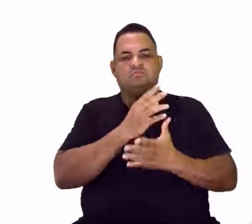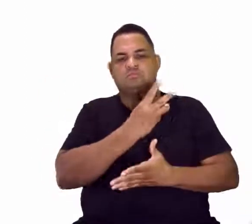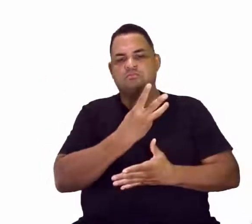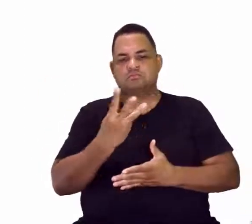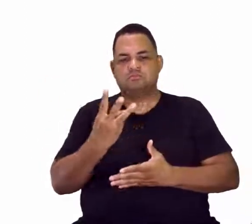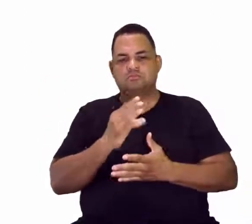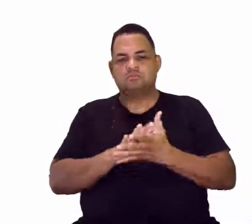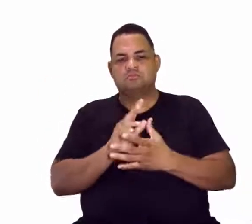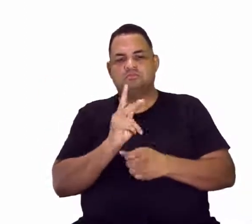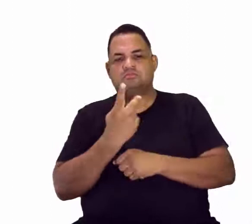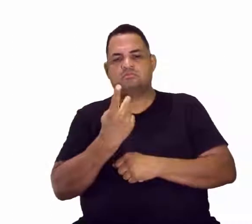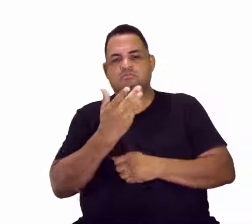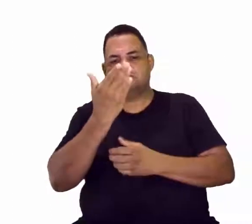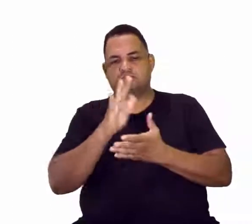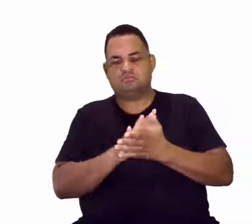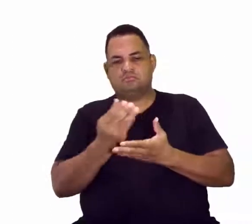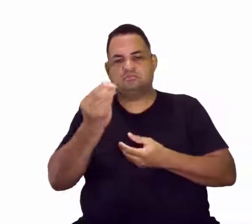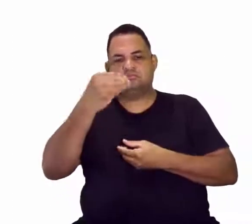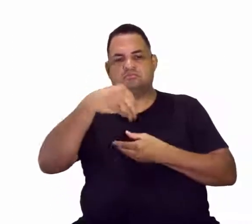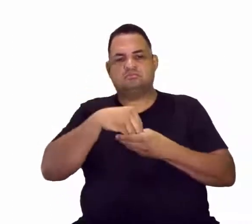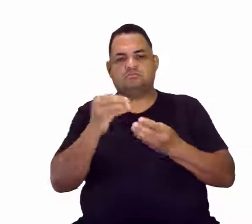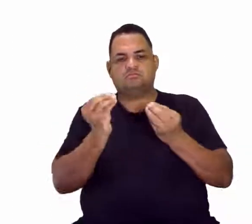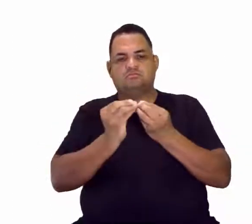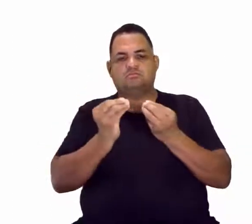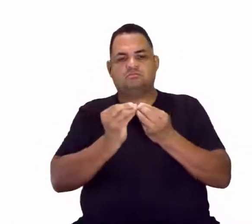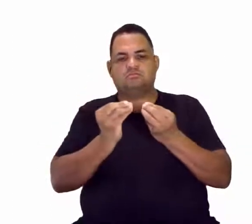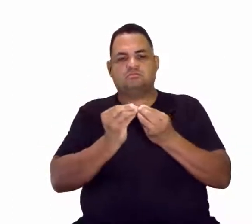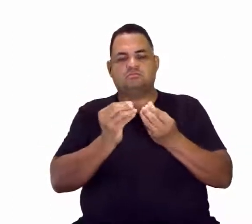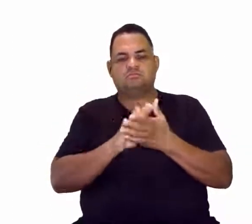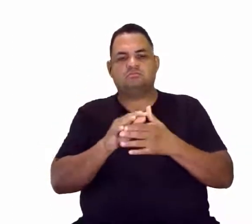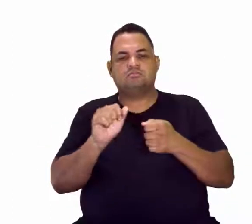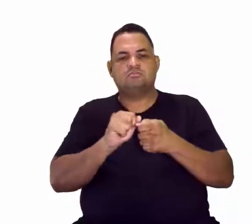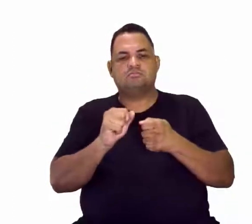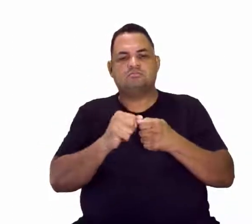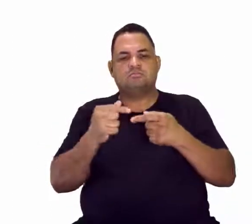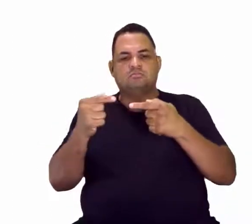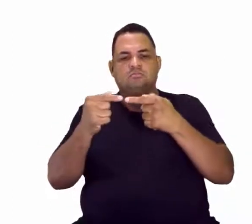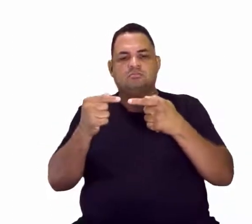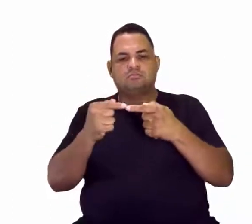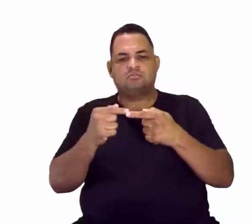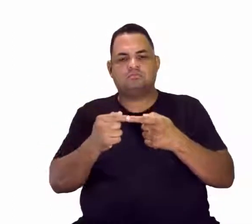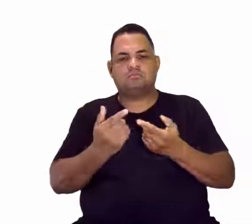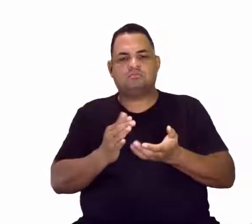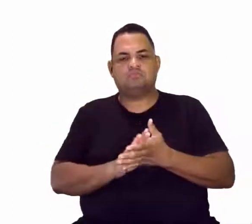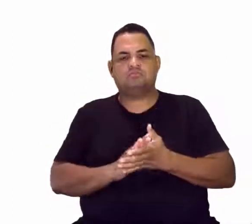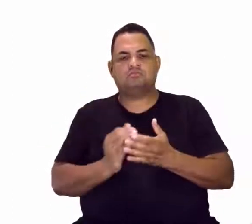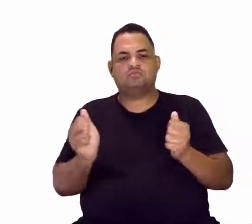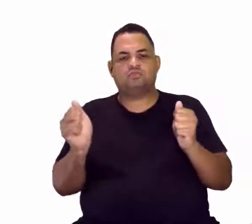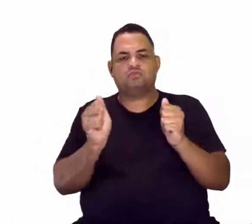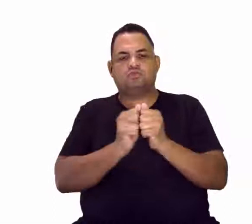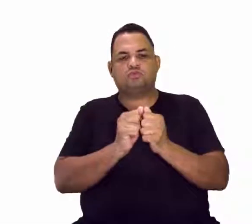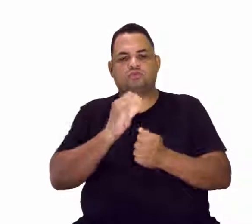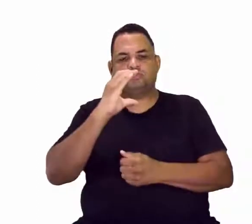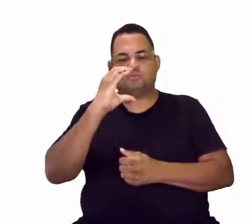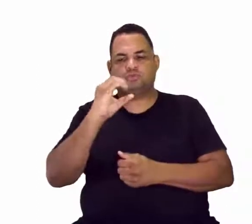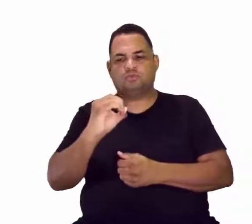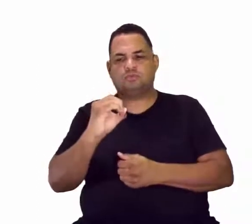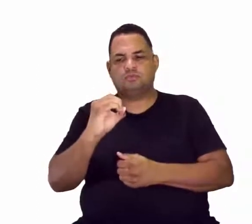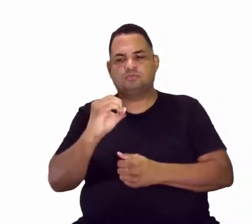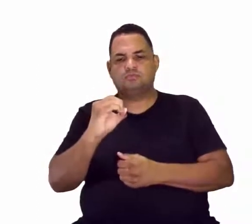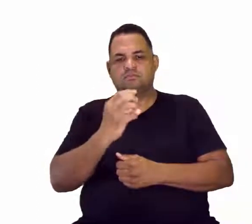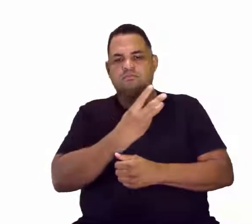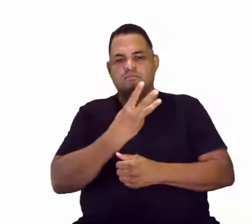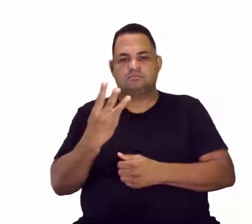3 hidrogênios que estão presentes nessa molécula estão fazendo ligação com o oxigênio. Por isso que